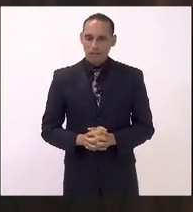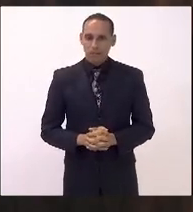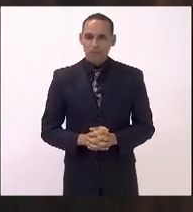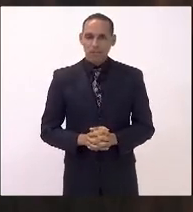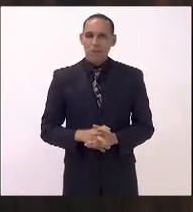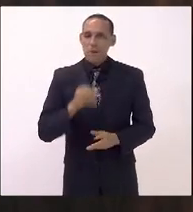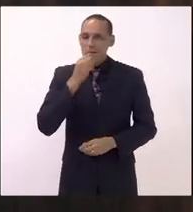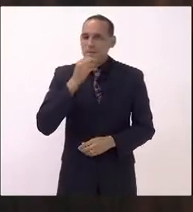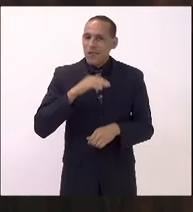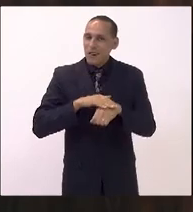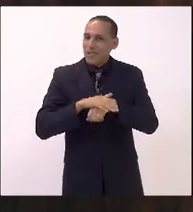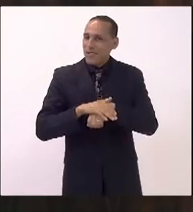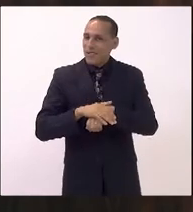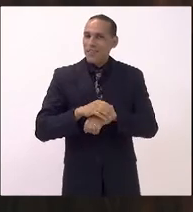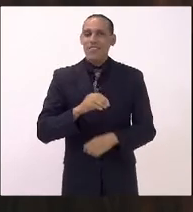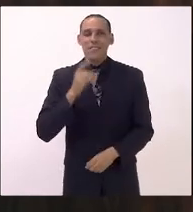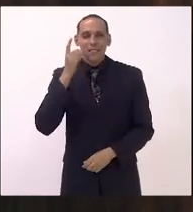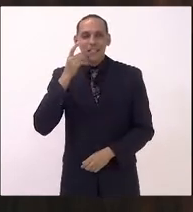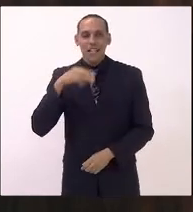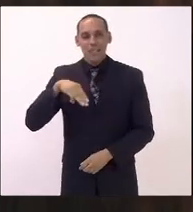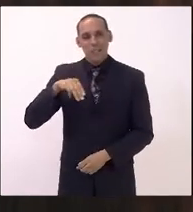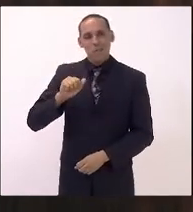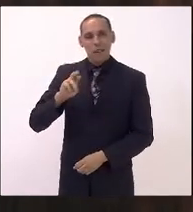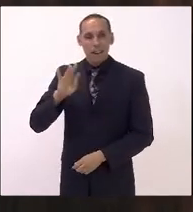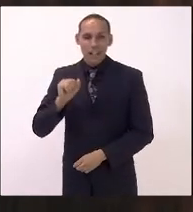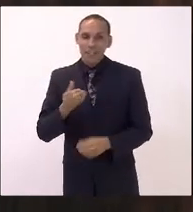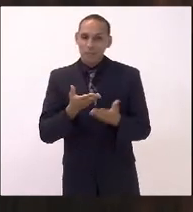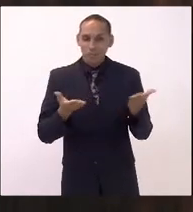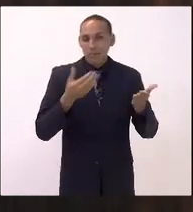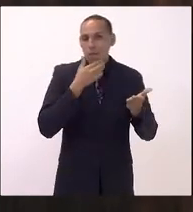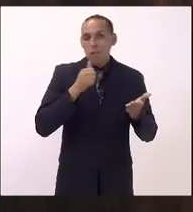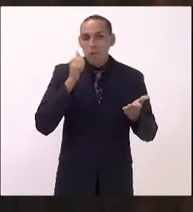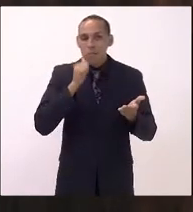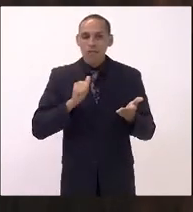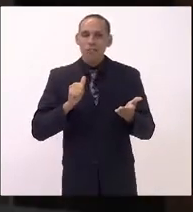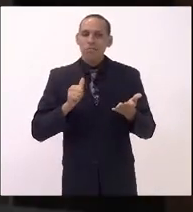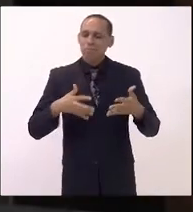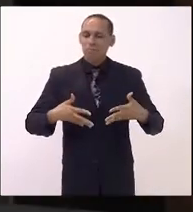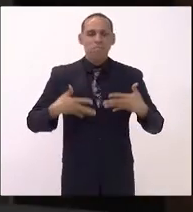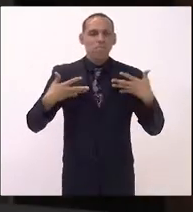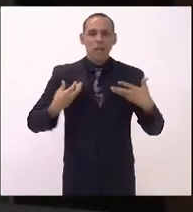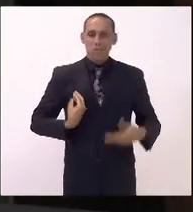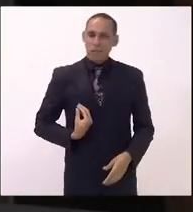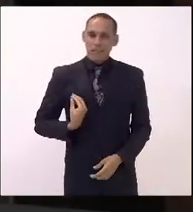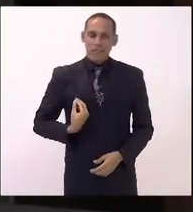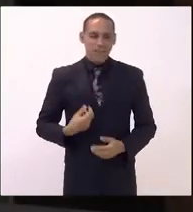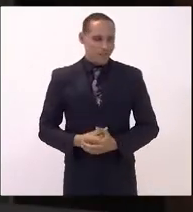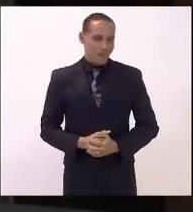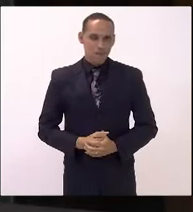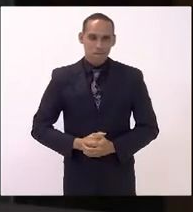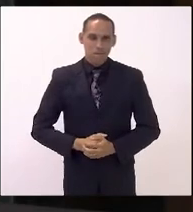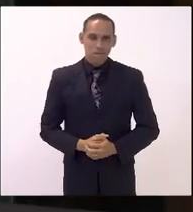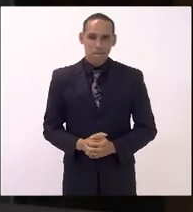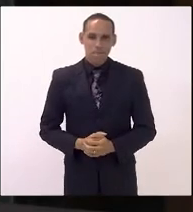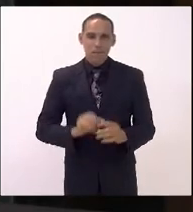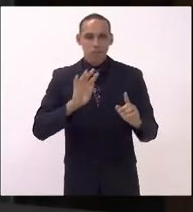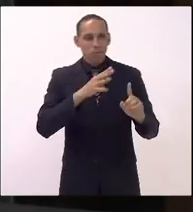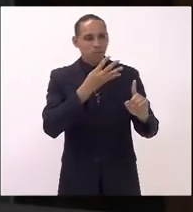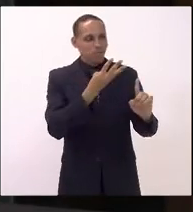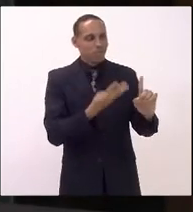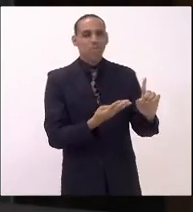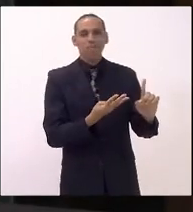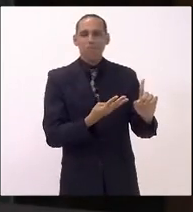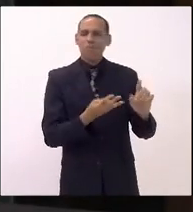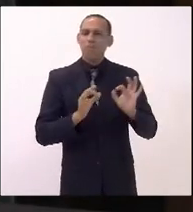Boa noite, deputada Marta Rocha, senhoras e senhores. É uma honra muito grande estar aqui nessa homenagem,